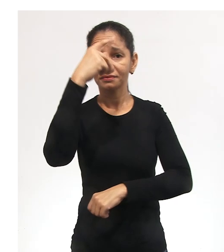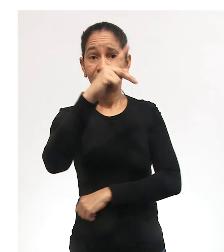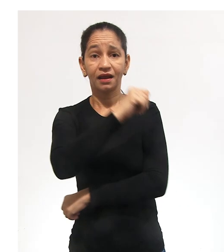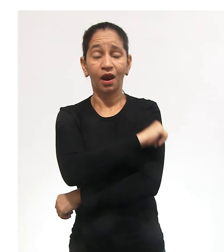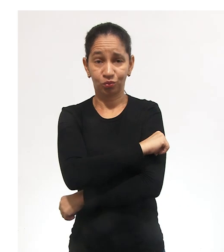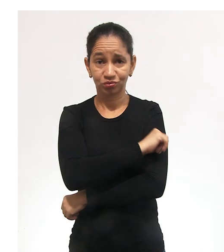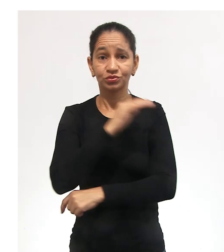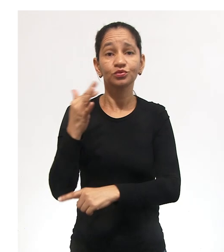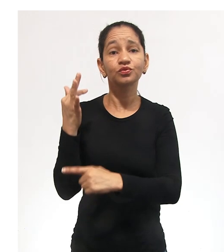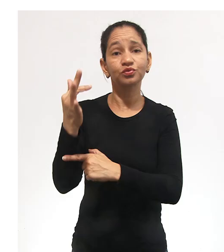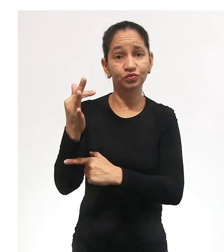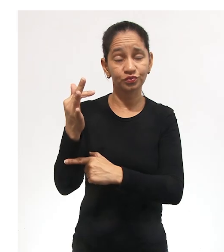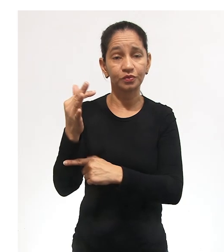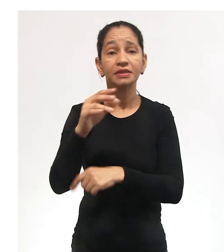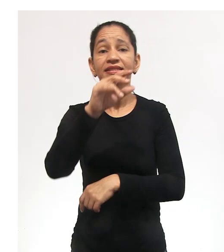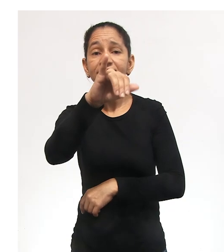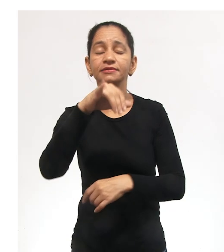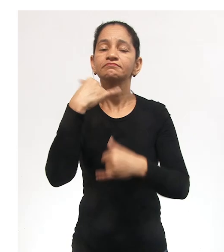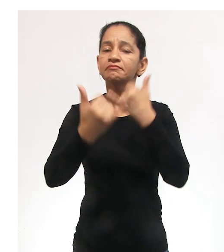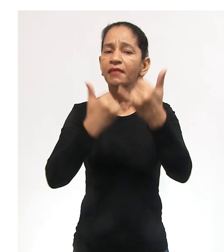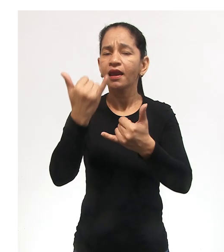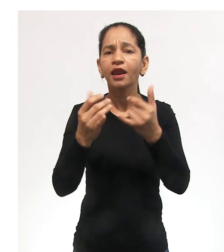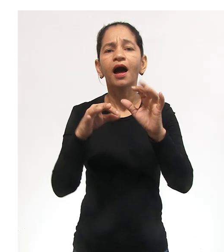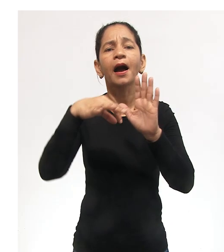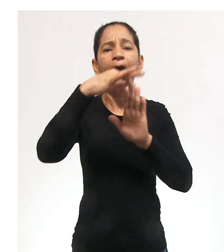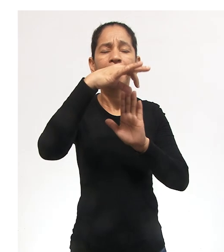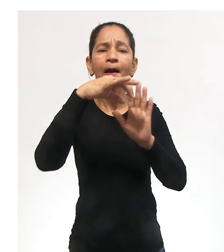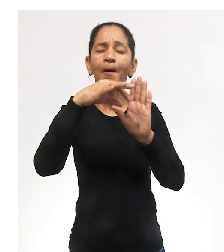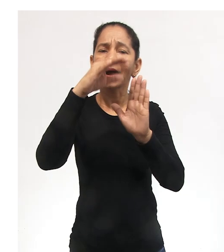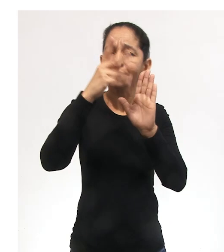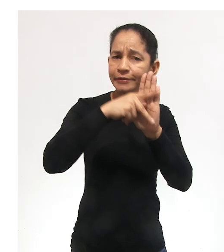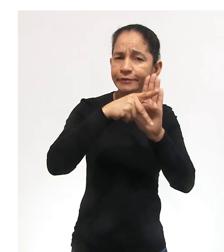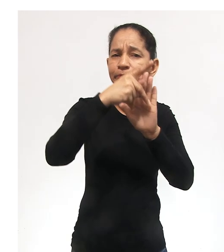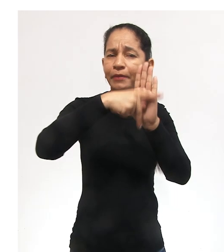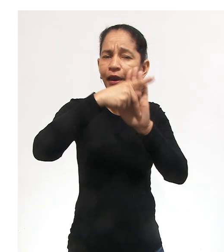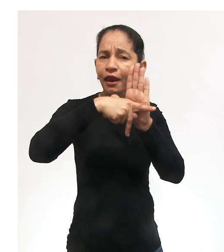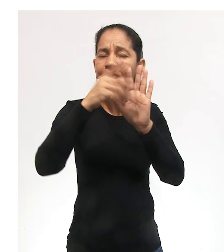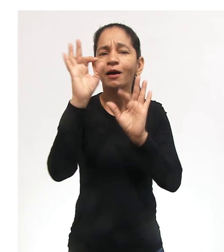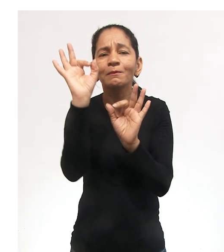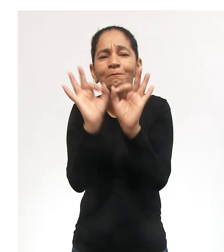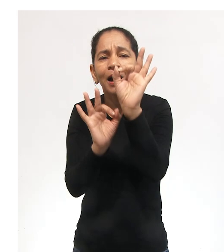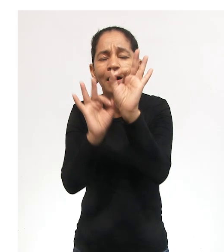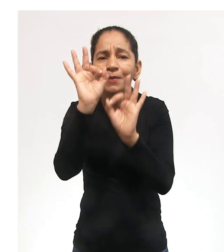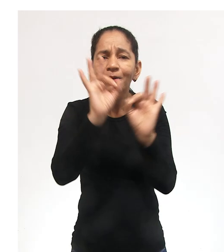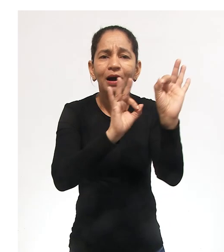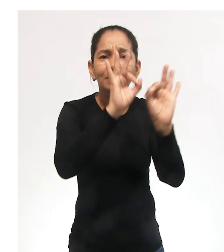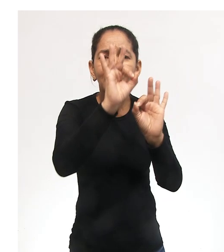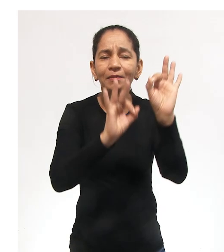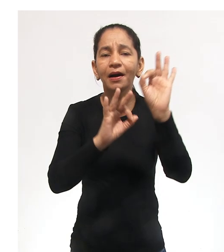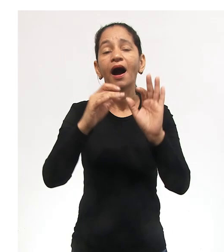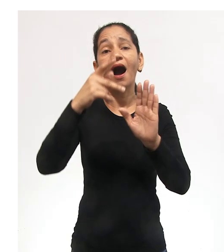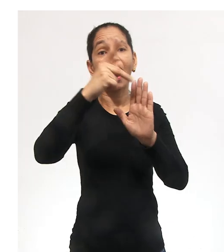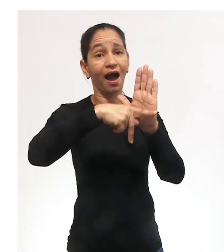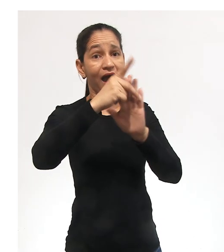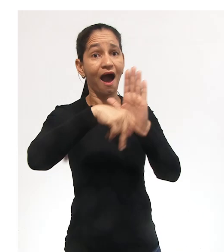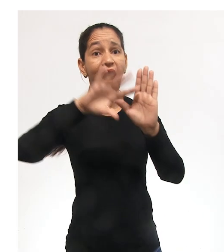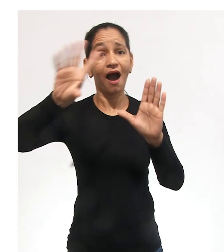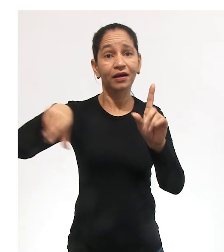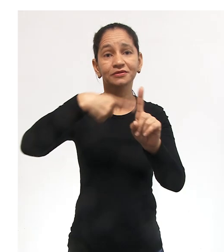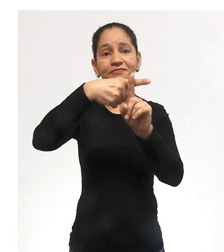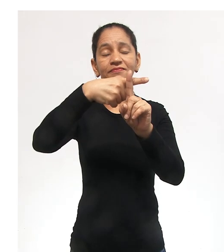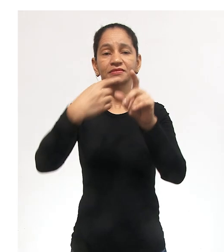aos alunos. Quando a recreação ela é bem planejada e isso se soma a uma